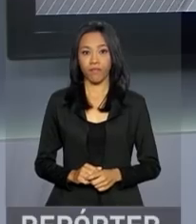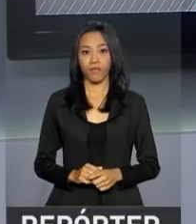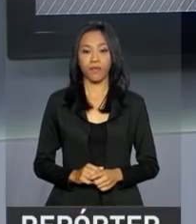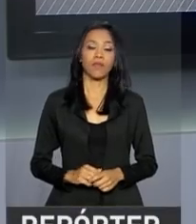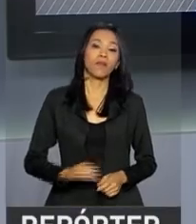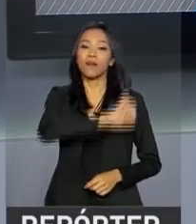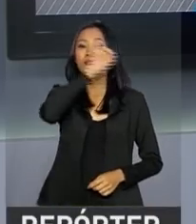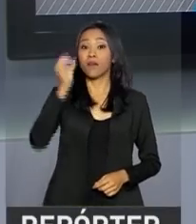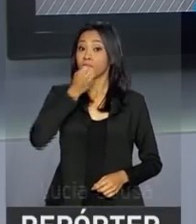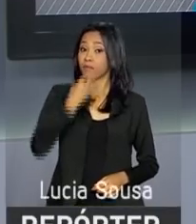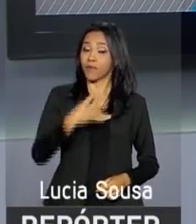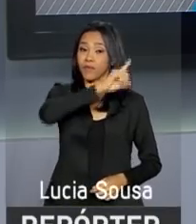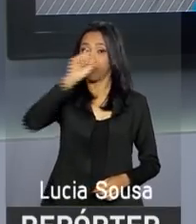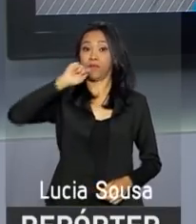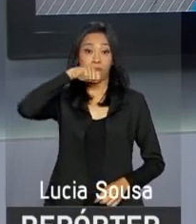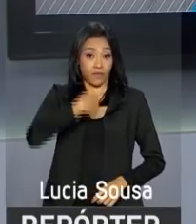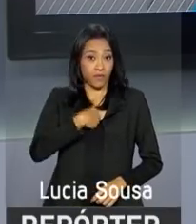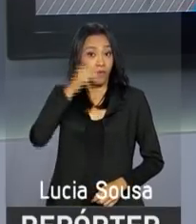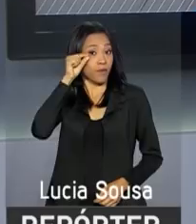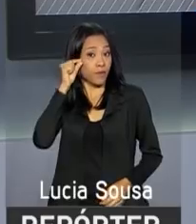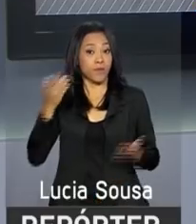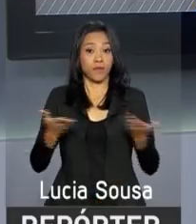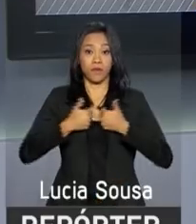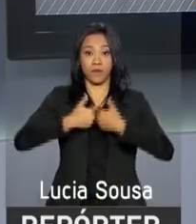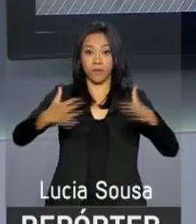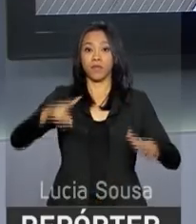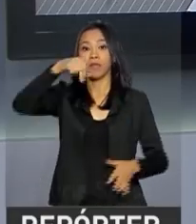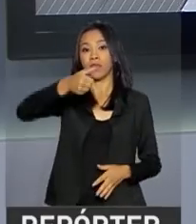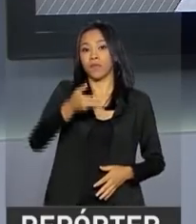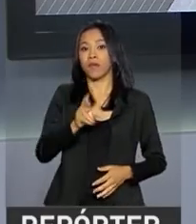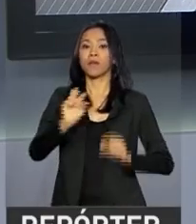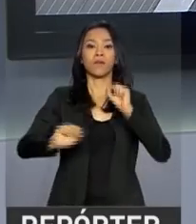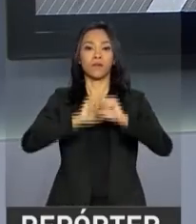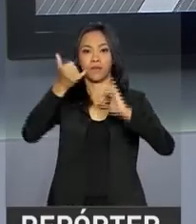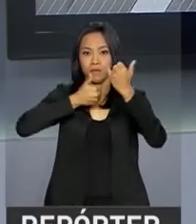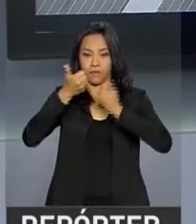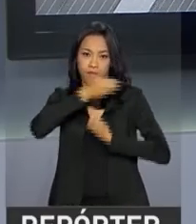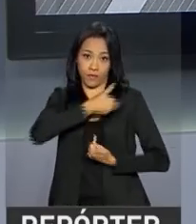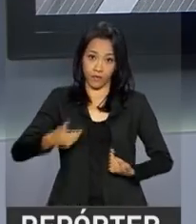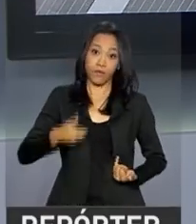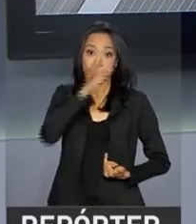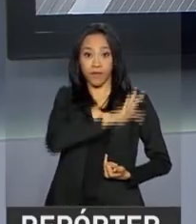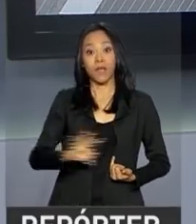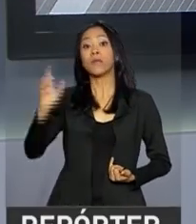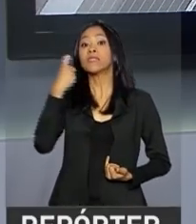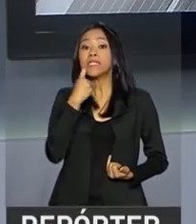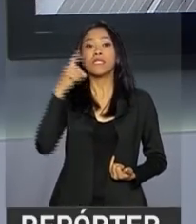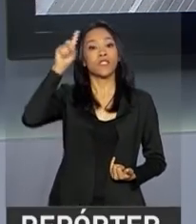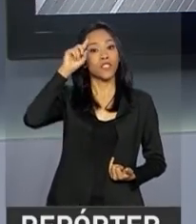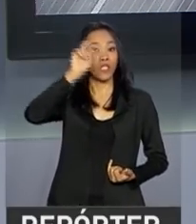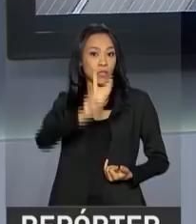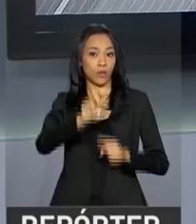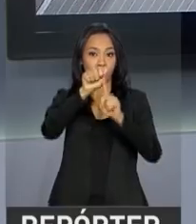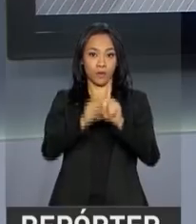olá bom dia eu sou thaíssa dias e começa agora o repórter nbr com as notícias do governo federal desta sexta feira dia 2